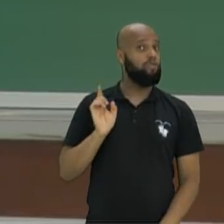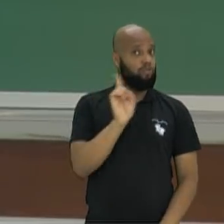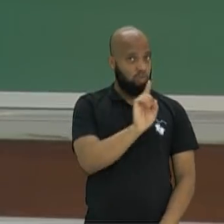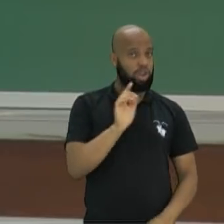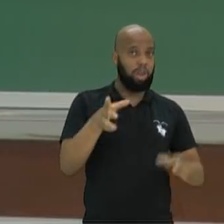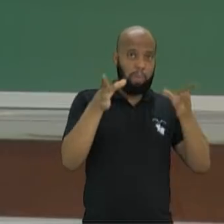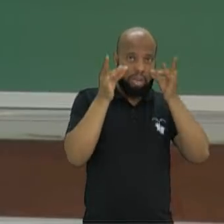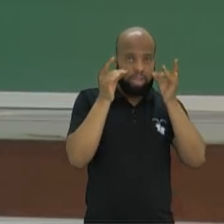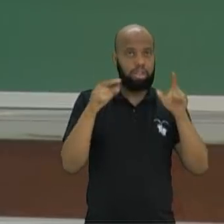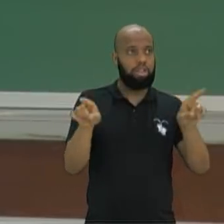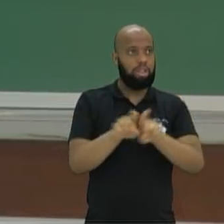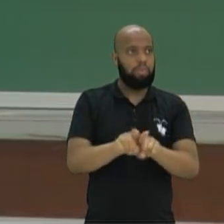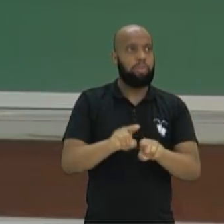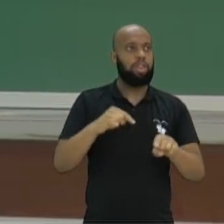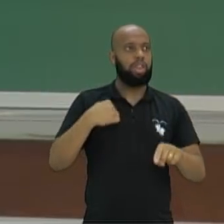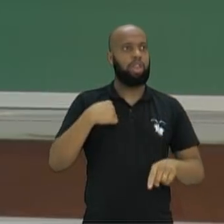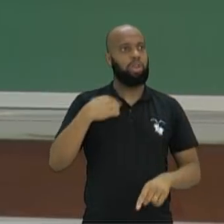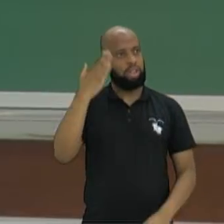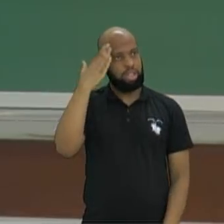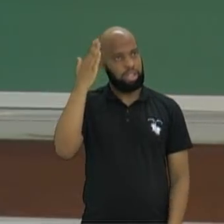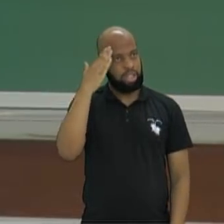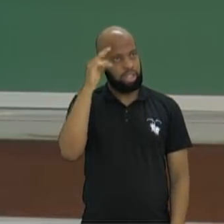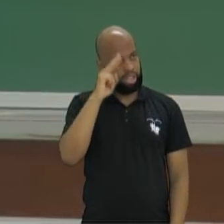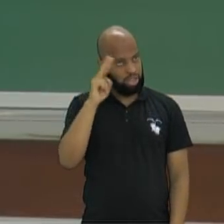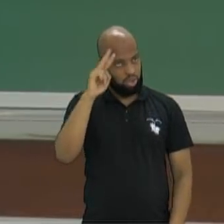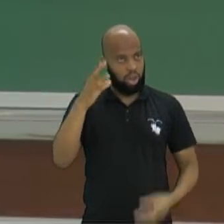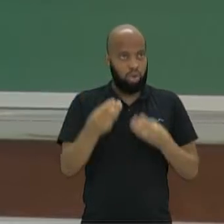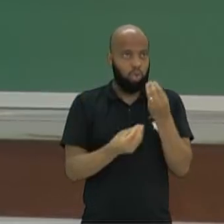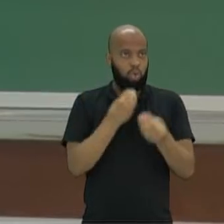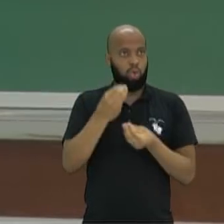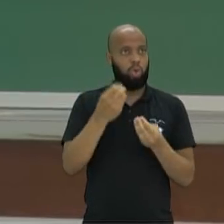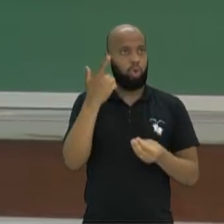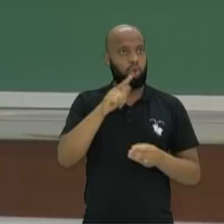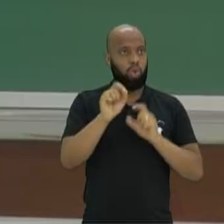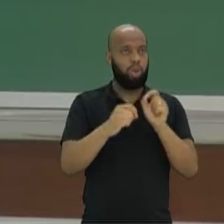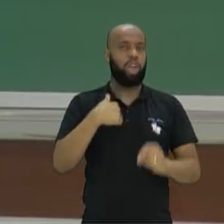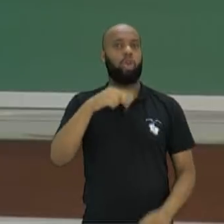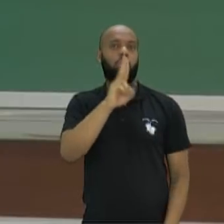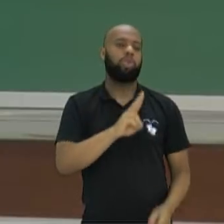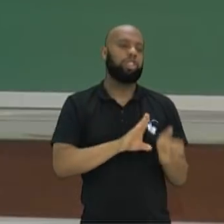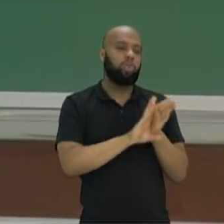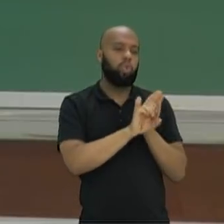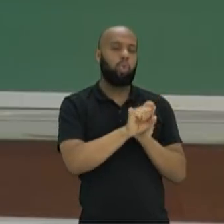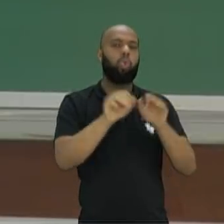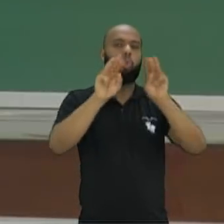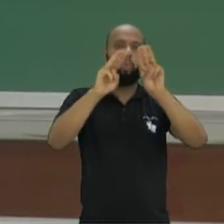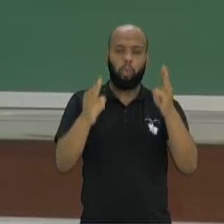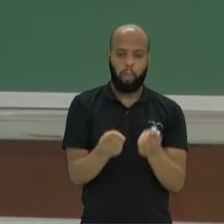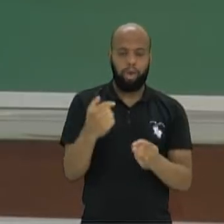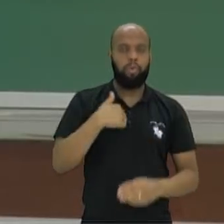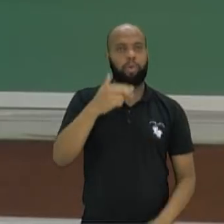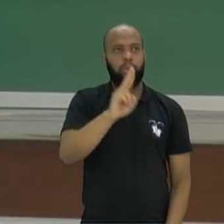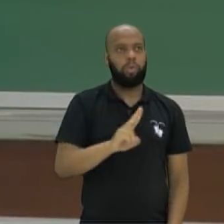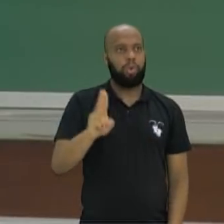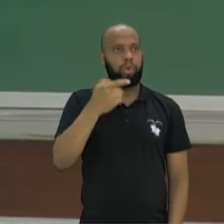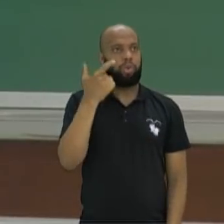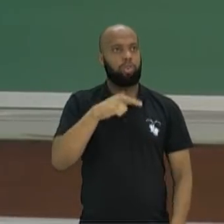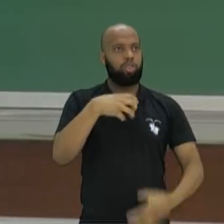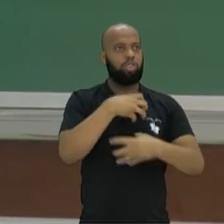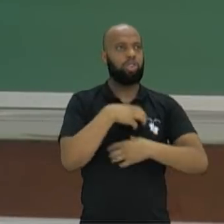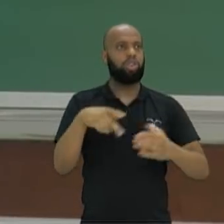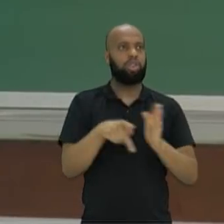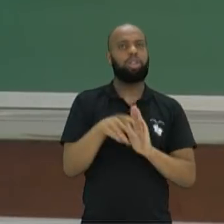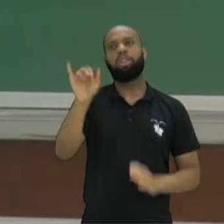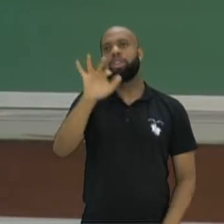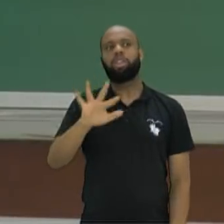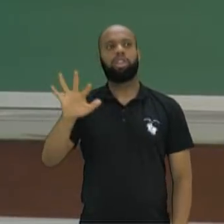mas como que eu conseguiria, através da imagem, né, através do Google Earth, né, do Google Mapa, eu consegui um layout de imagem